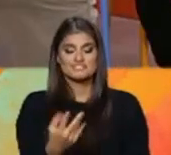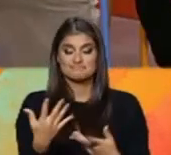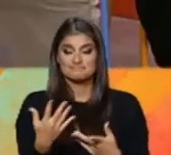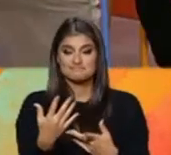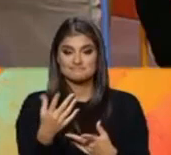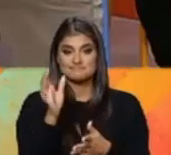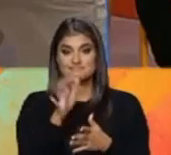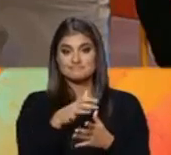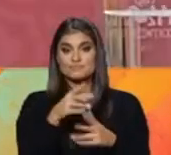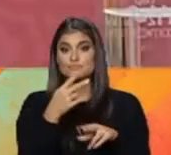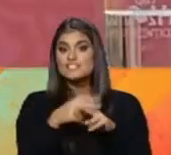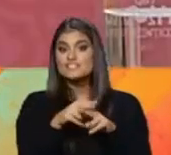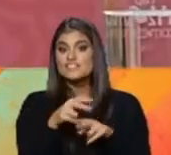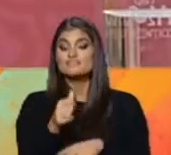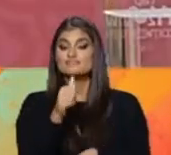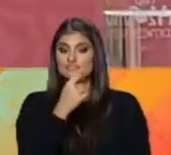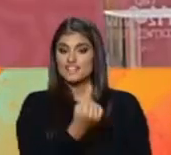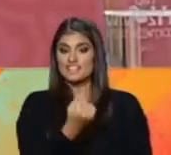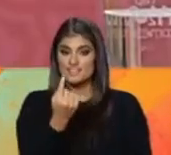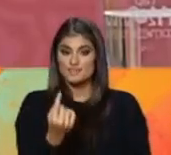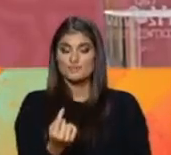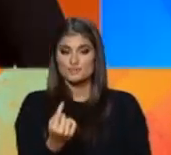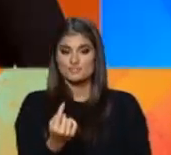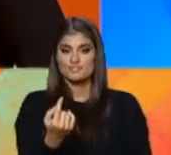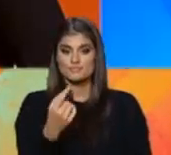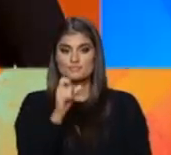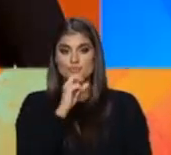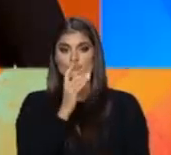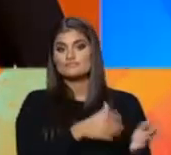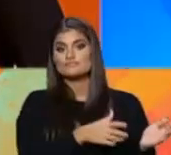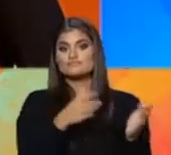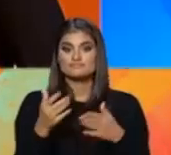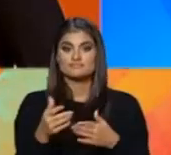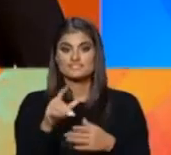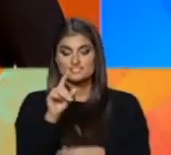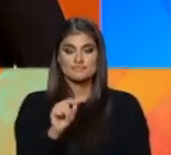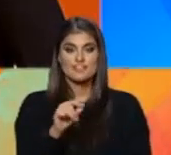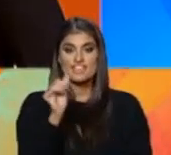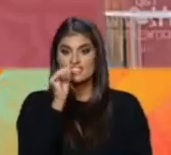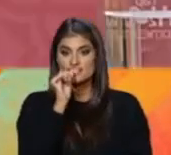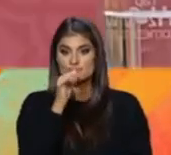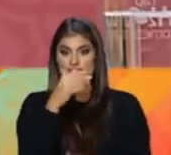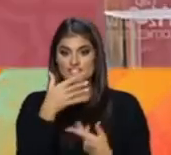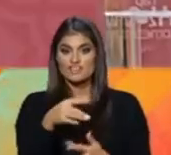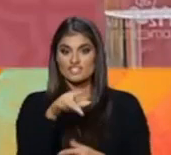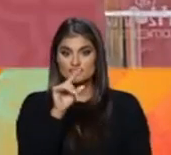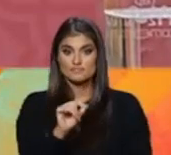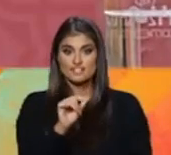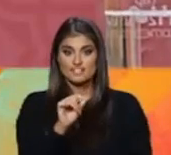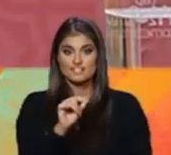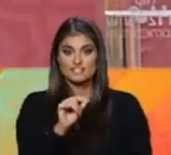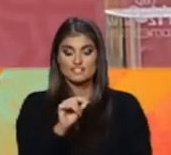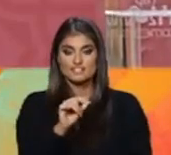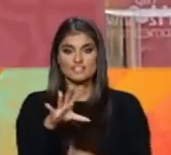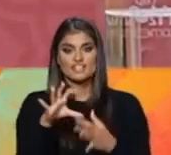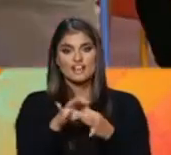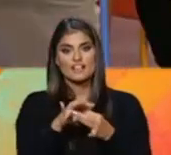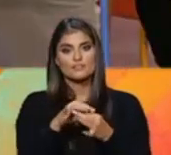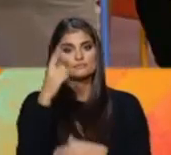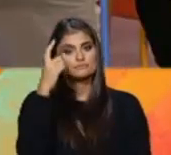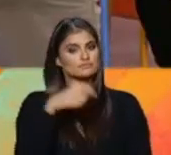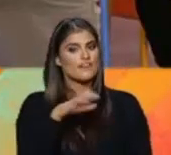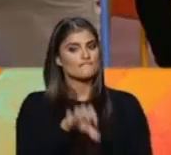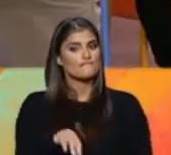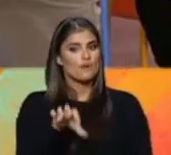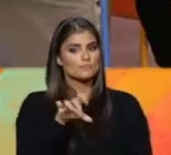cada um com a cerveja de cada um, mas claro. Agora iam passar para a outra parte, depois passaram para a parte das bebidas e agora iam passar, se calhar, para a parte das fisionomias